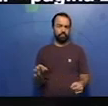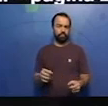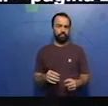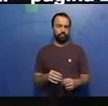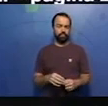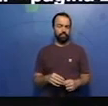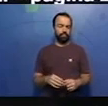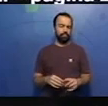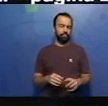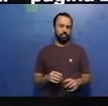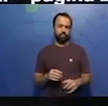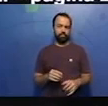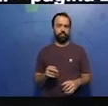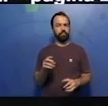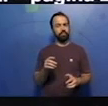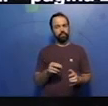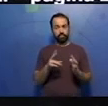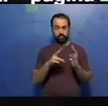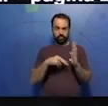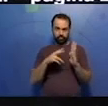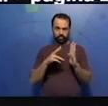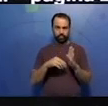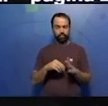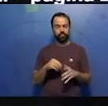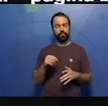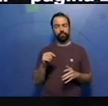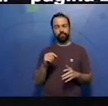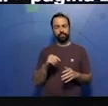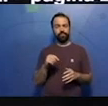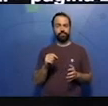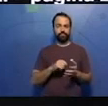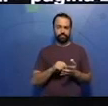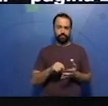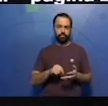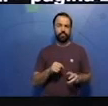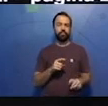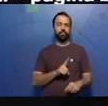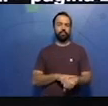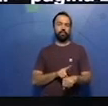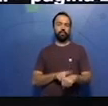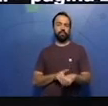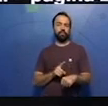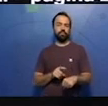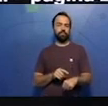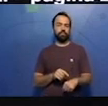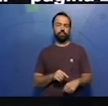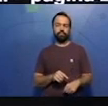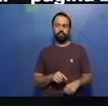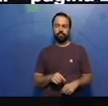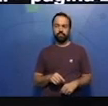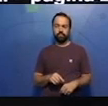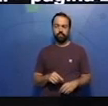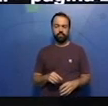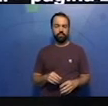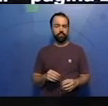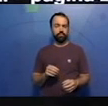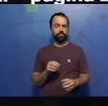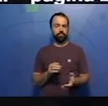fazer leitura escrita das horas no relógio analógico, várias páginas da apostila começando